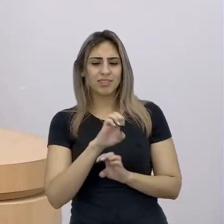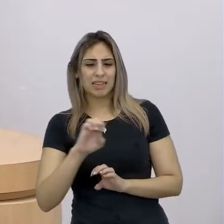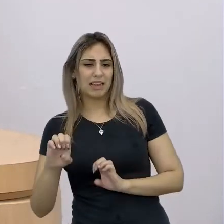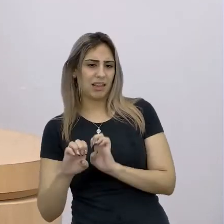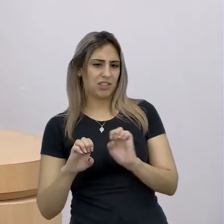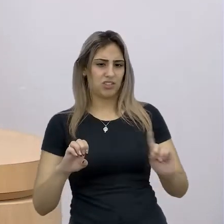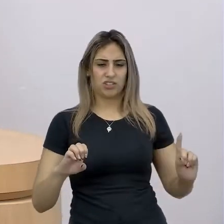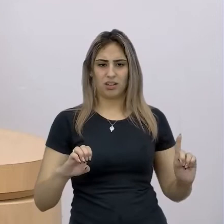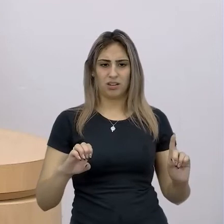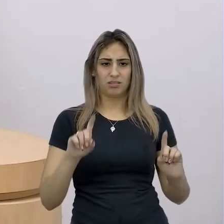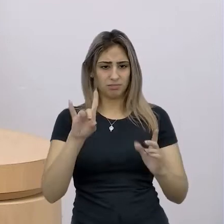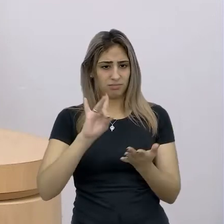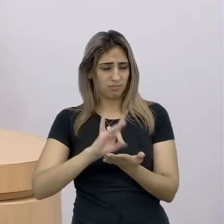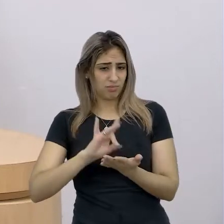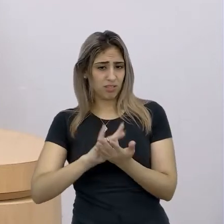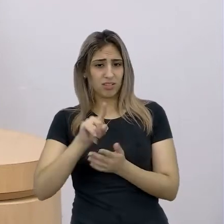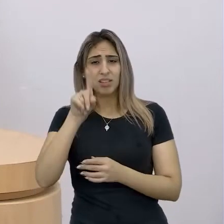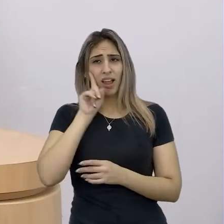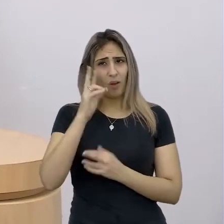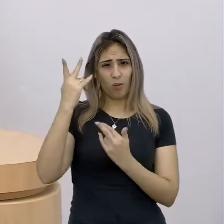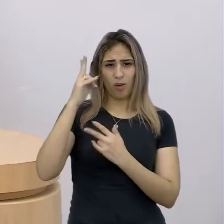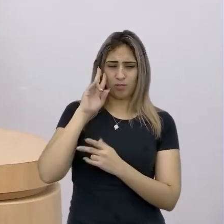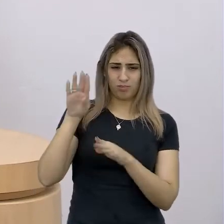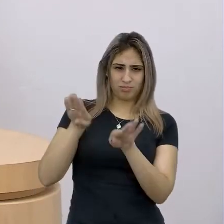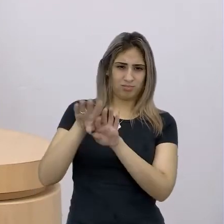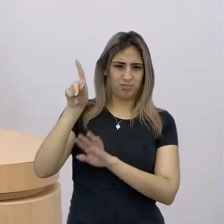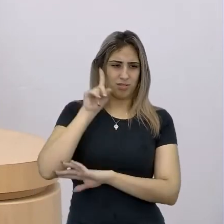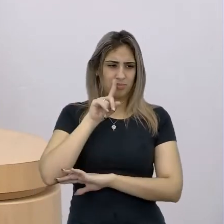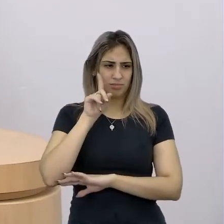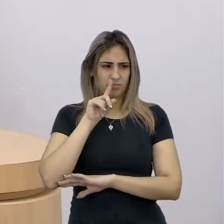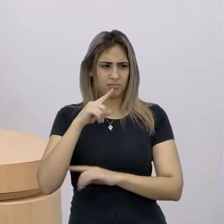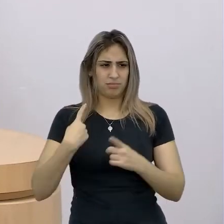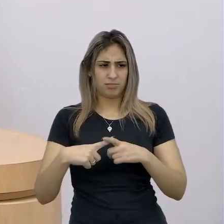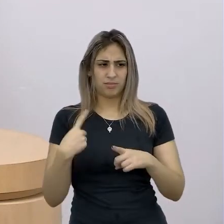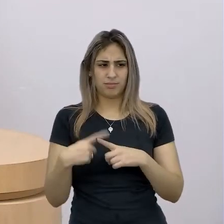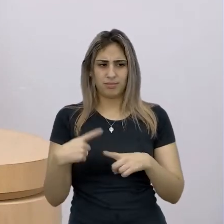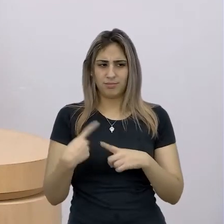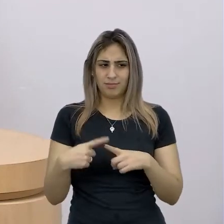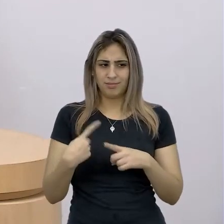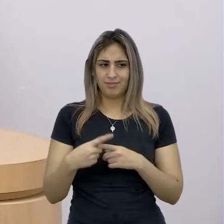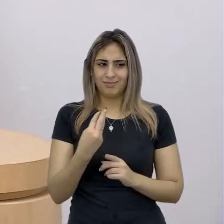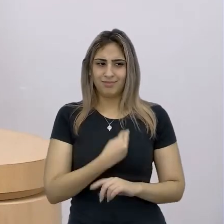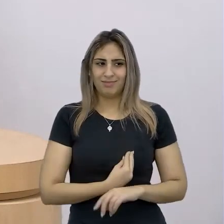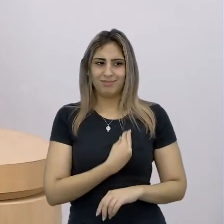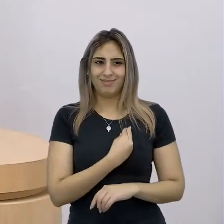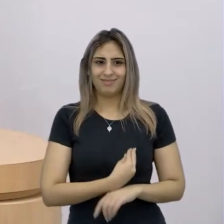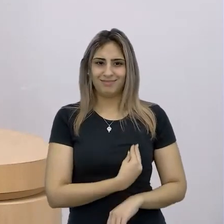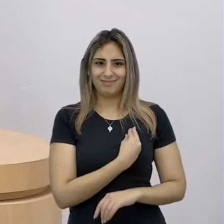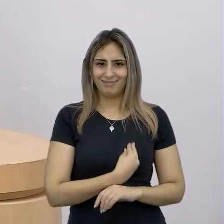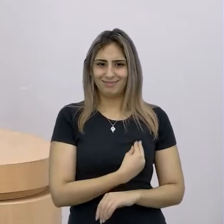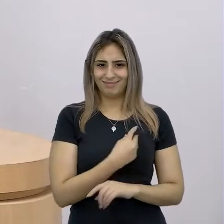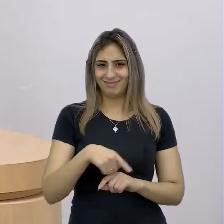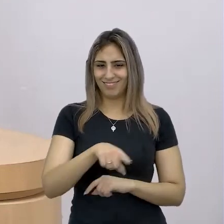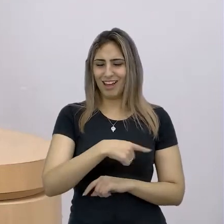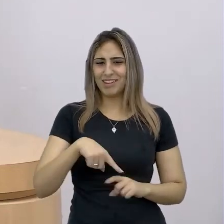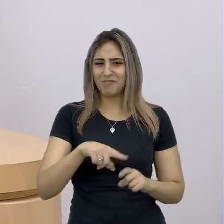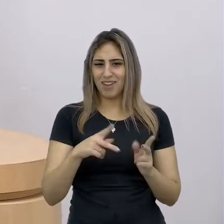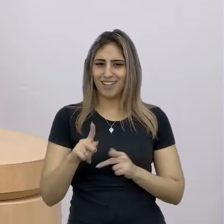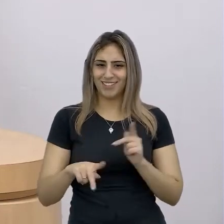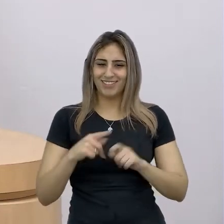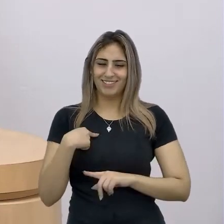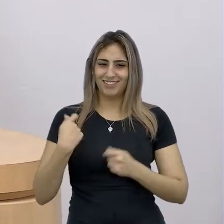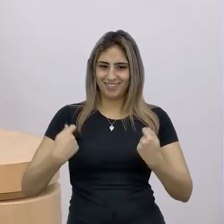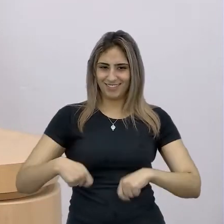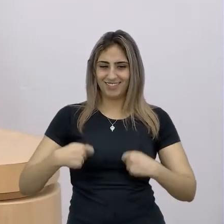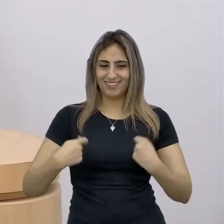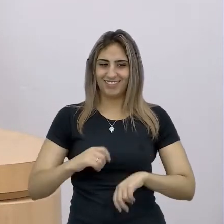direita, na verdade, assim, nos Estados Unidos, né? Mesmo porque não existe essa pluralidade nos Estados Unidos, de fato,